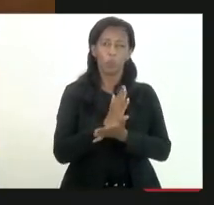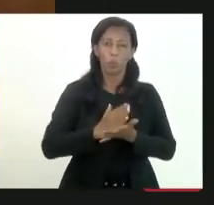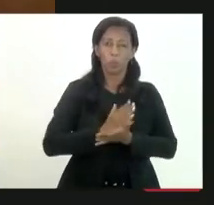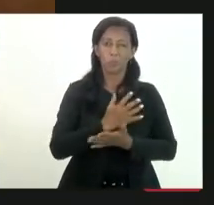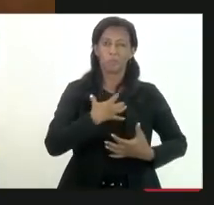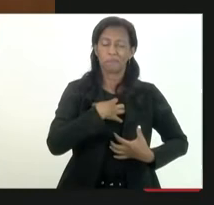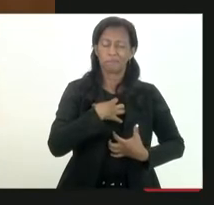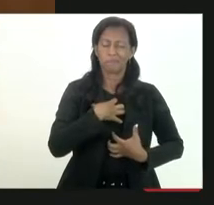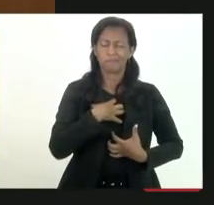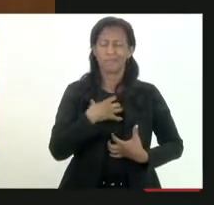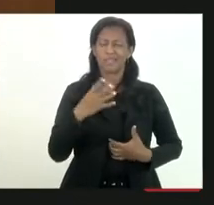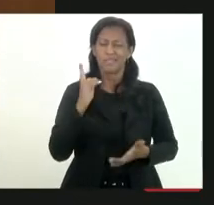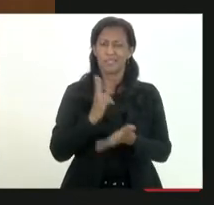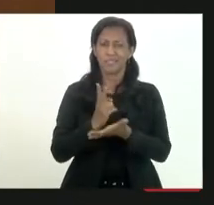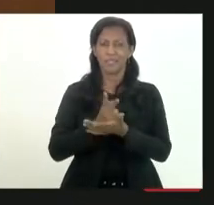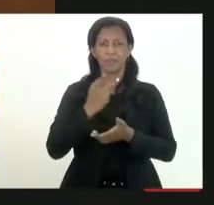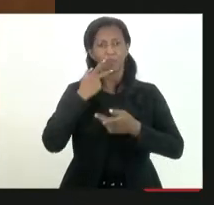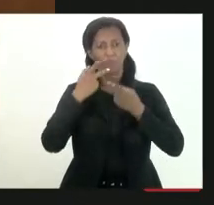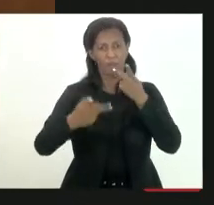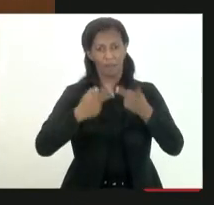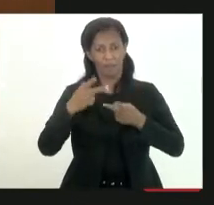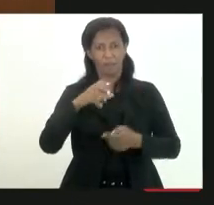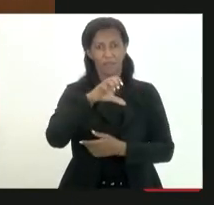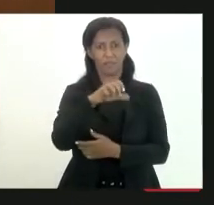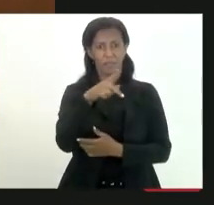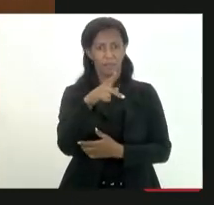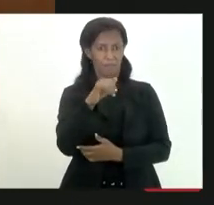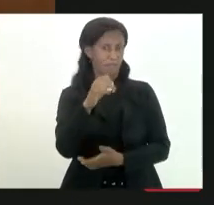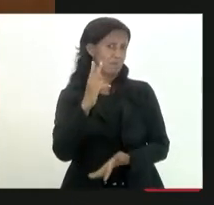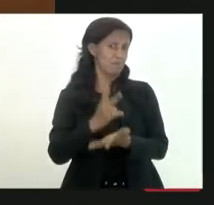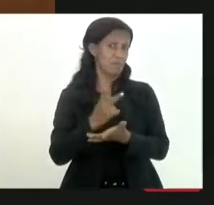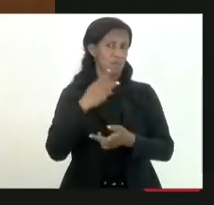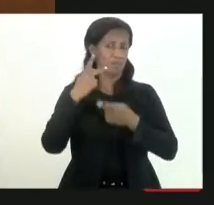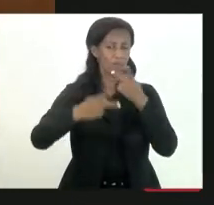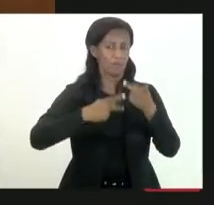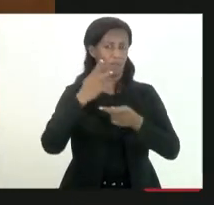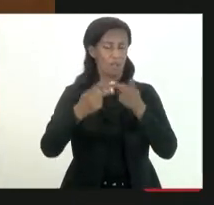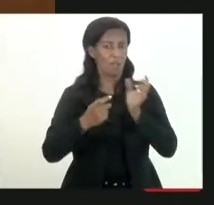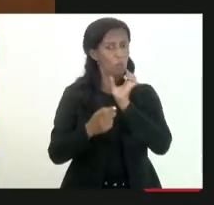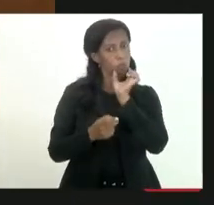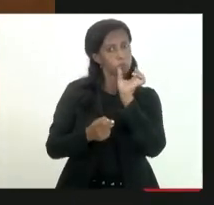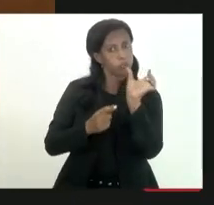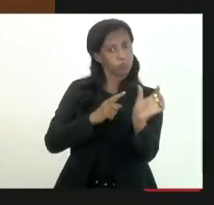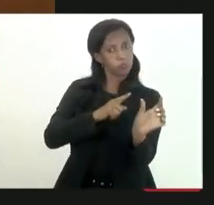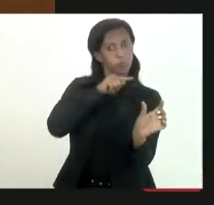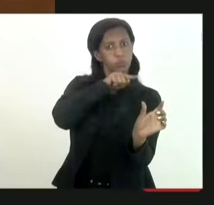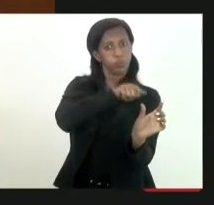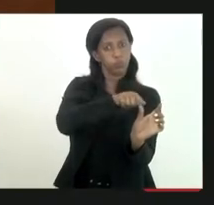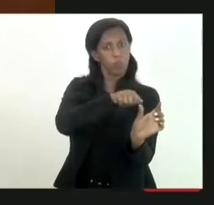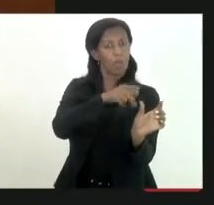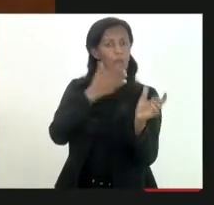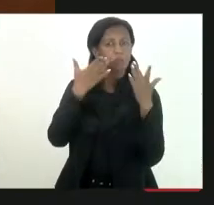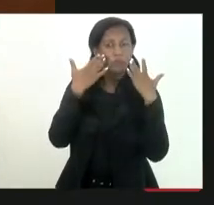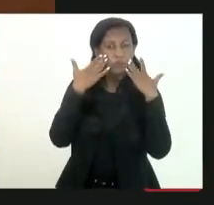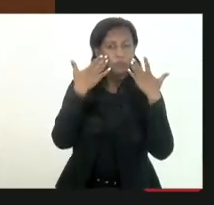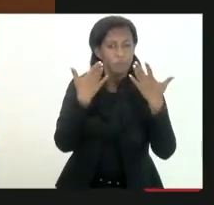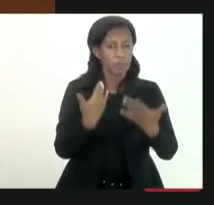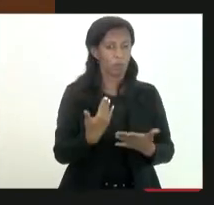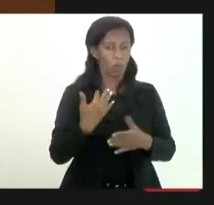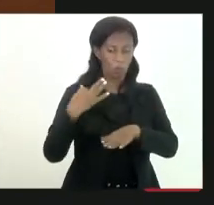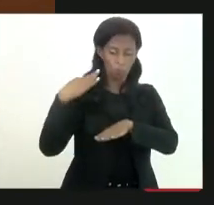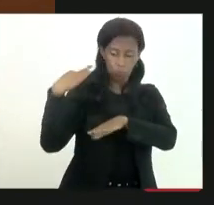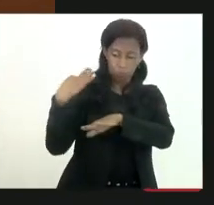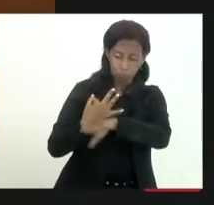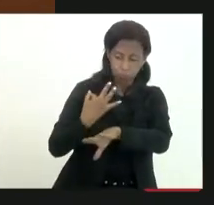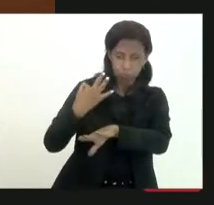e tenho trazido para cá, e toda a CPI tem falado sobre ela, que esse vocábulo, essa expressão